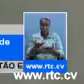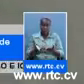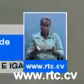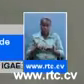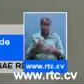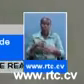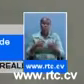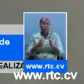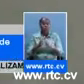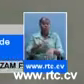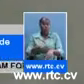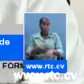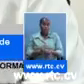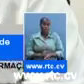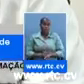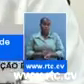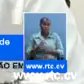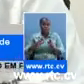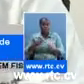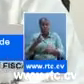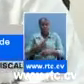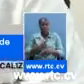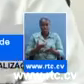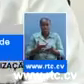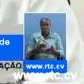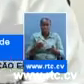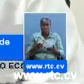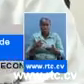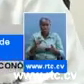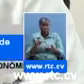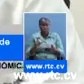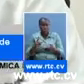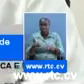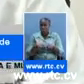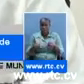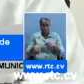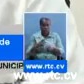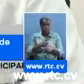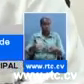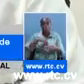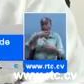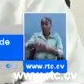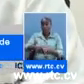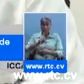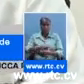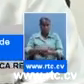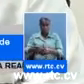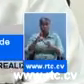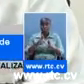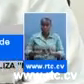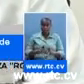toda hora. Era esperado aparecer um pico, não dessa natureza, porque ultrapassou também o